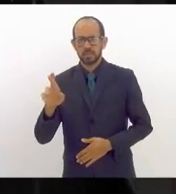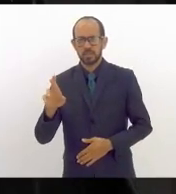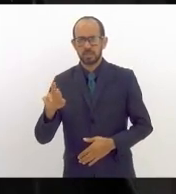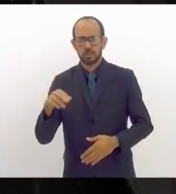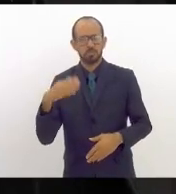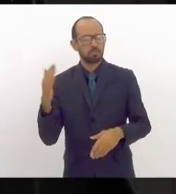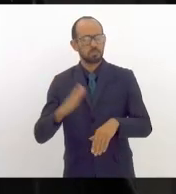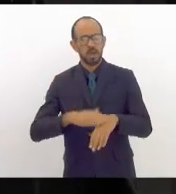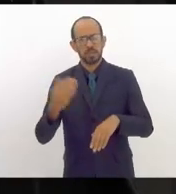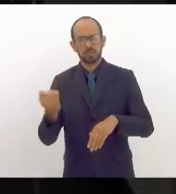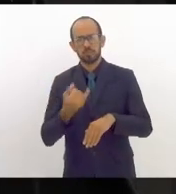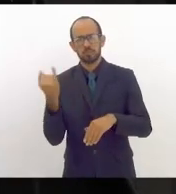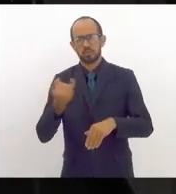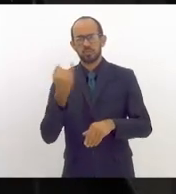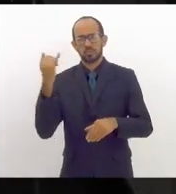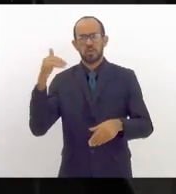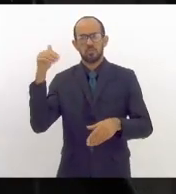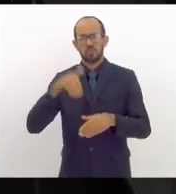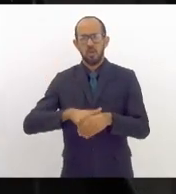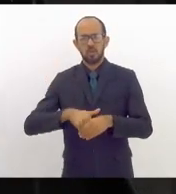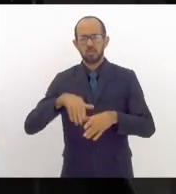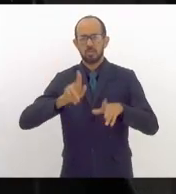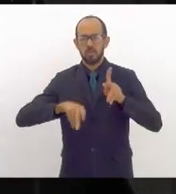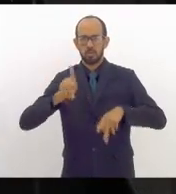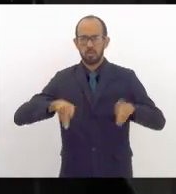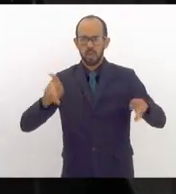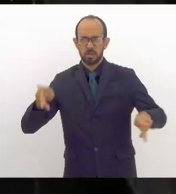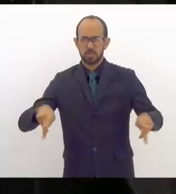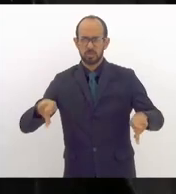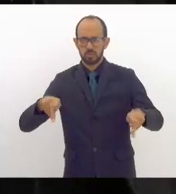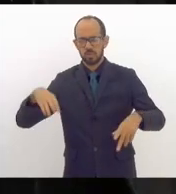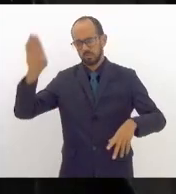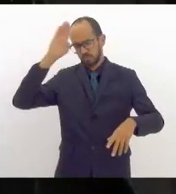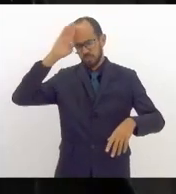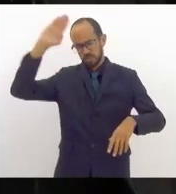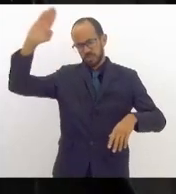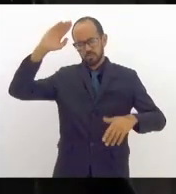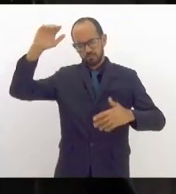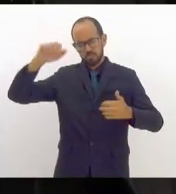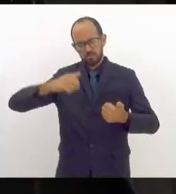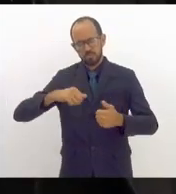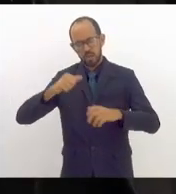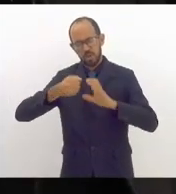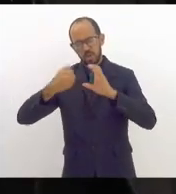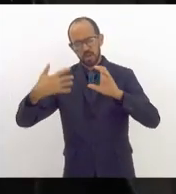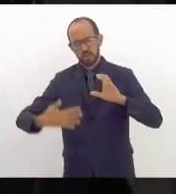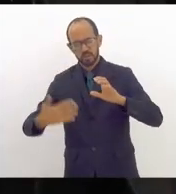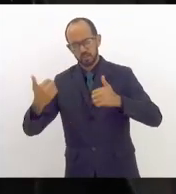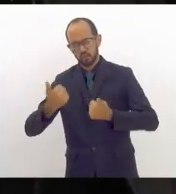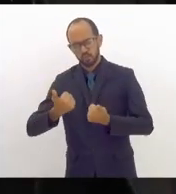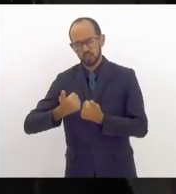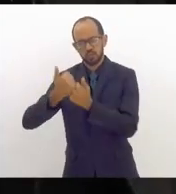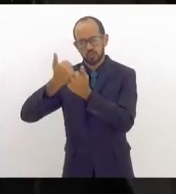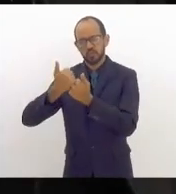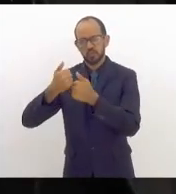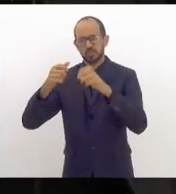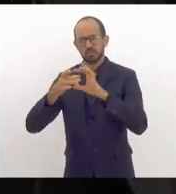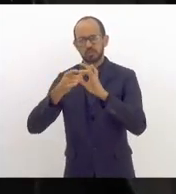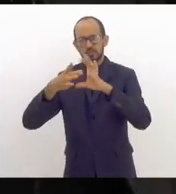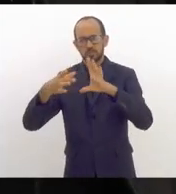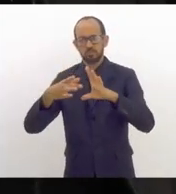voto popular porque eu sou Frade Universal é o principal elemento de sustentação da democracia e de